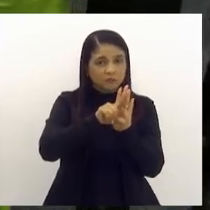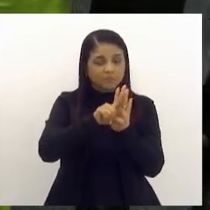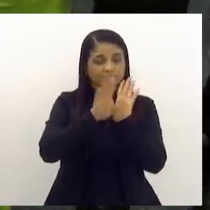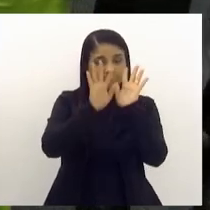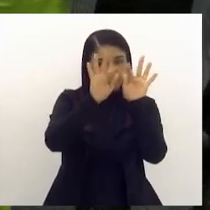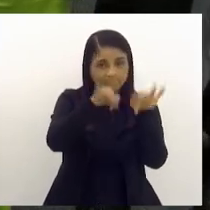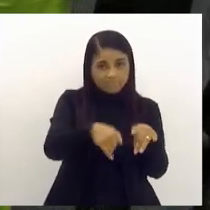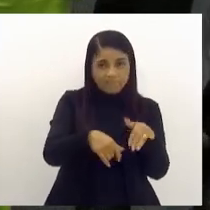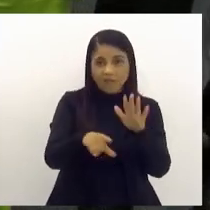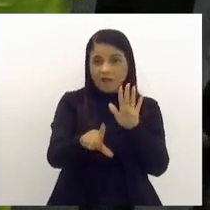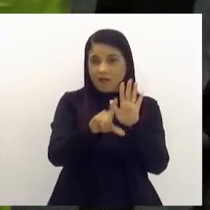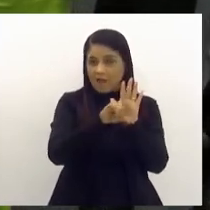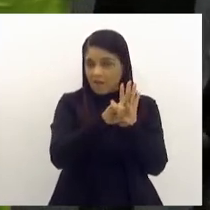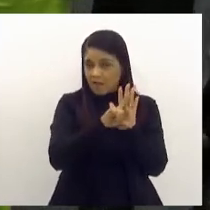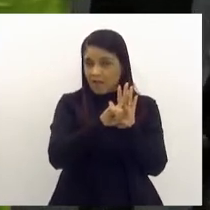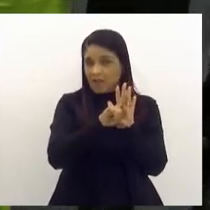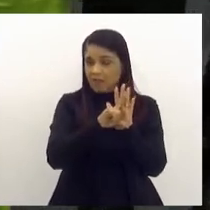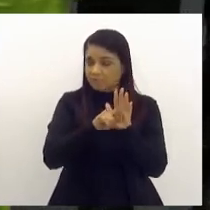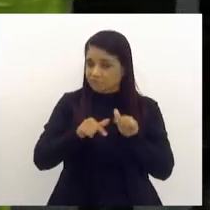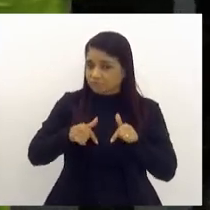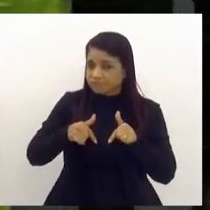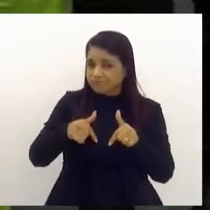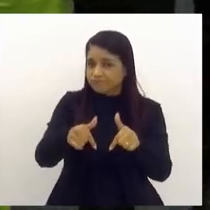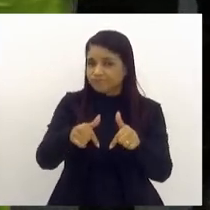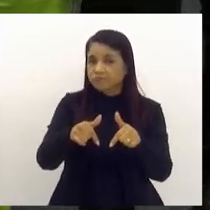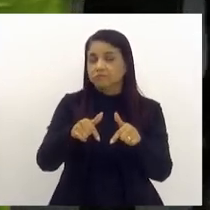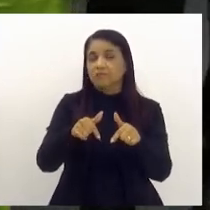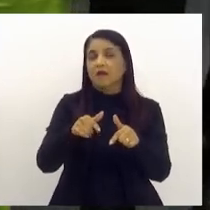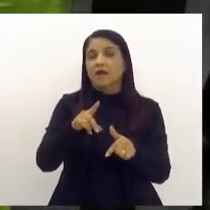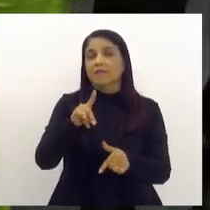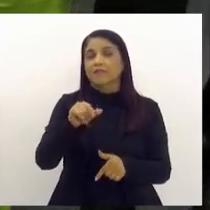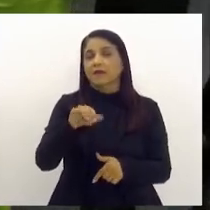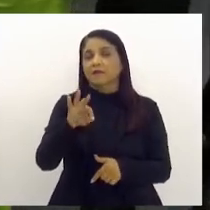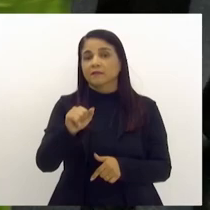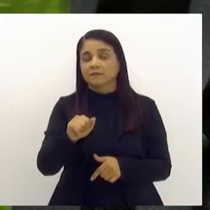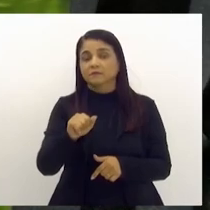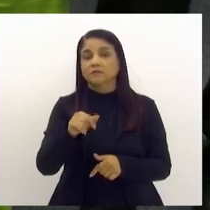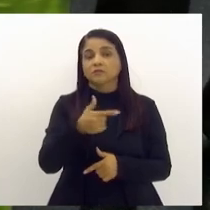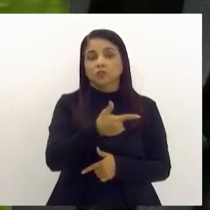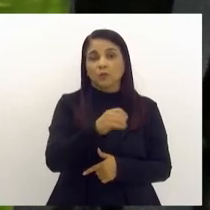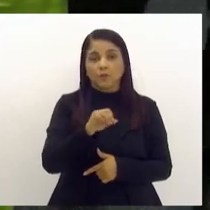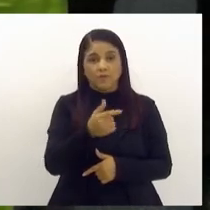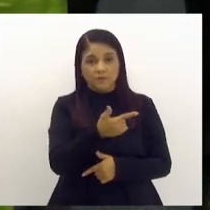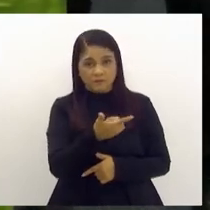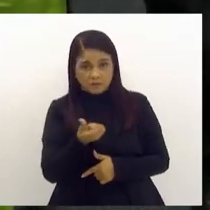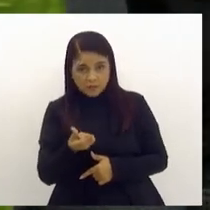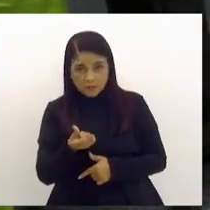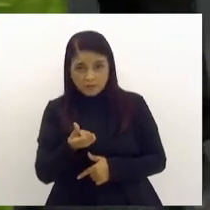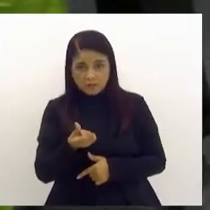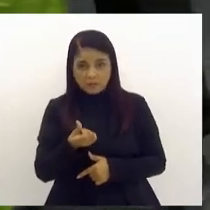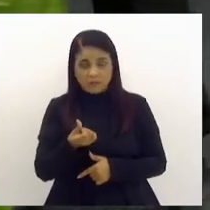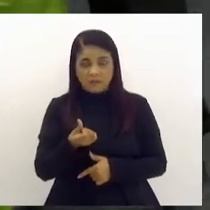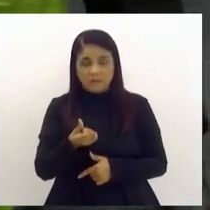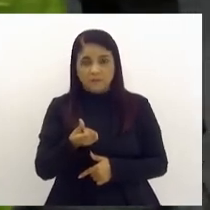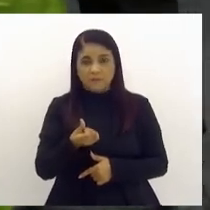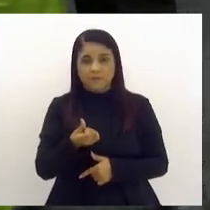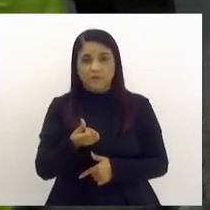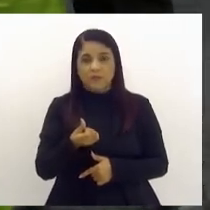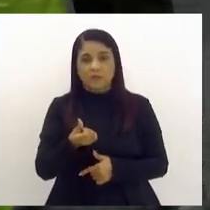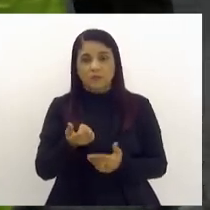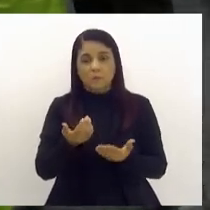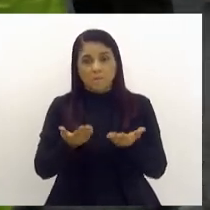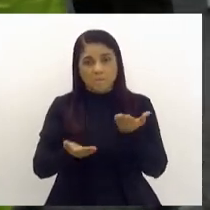encerra, a lei cuja efetividade se encerra em 2026, até a apresentação do